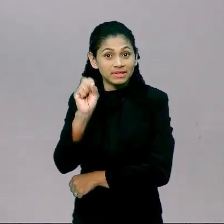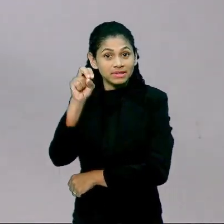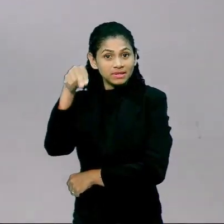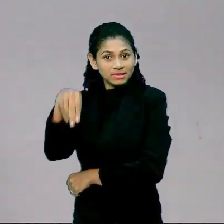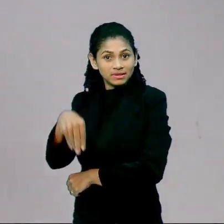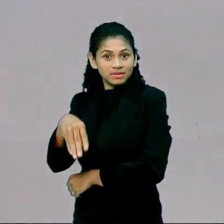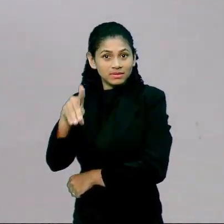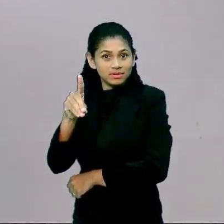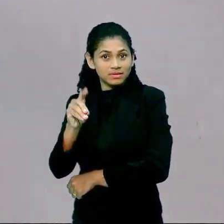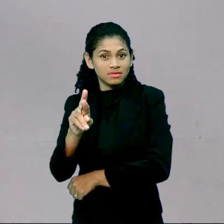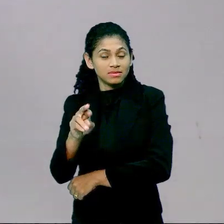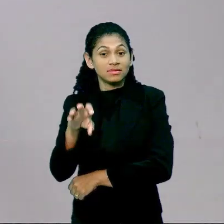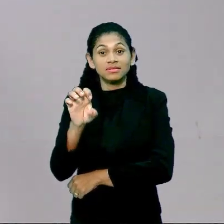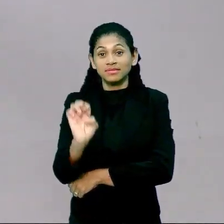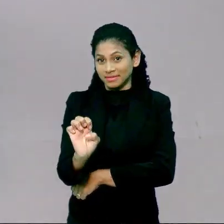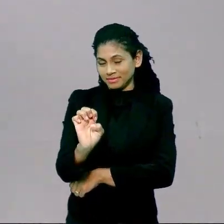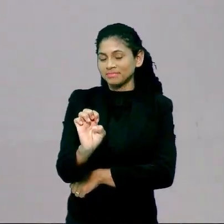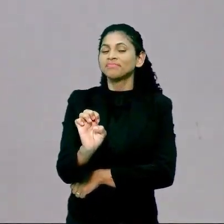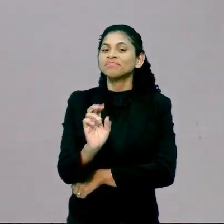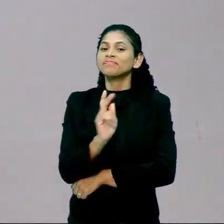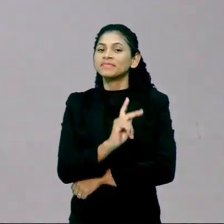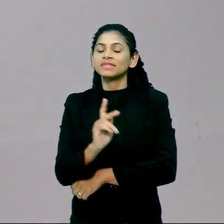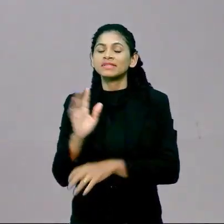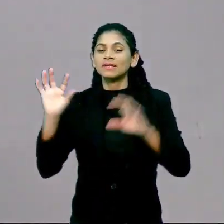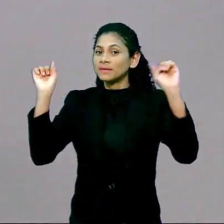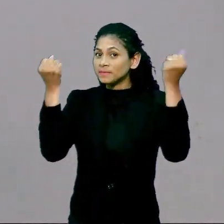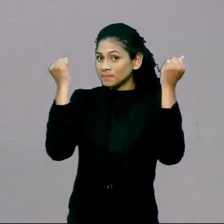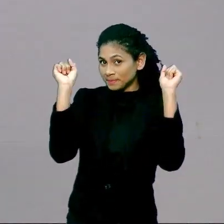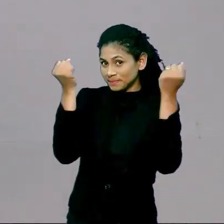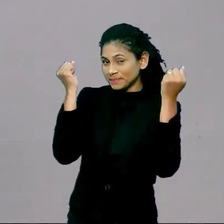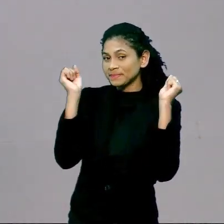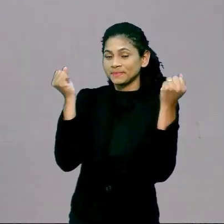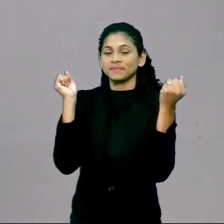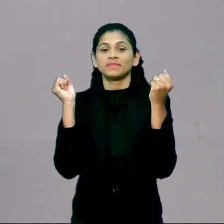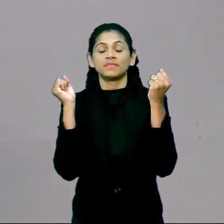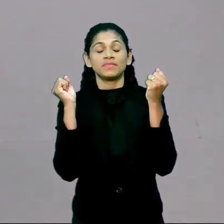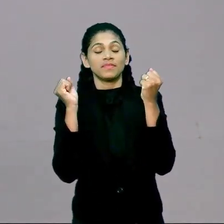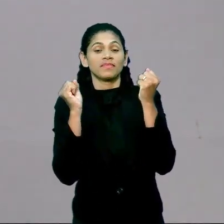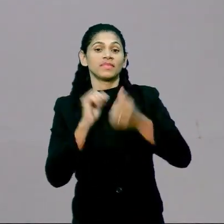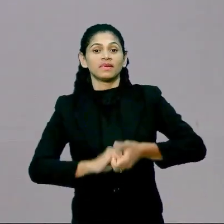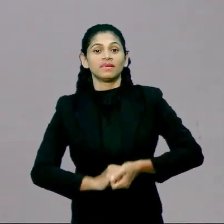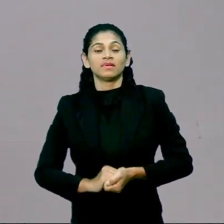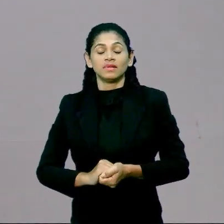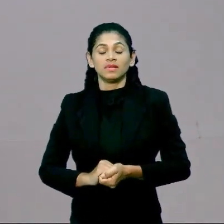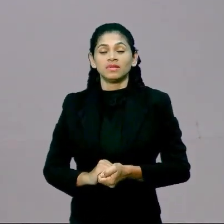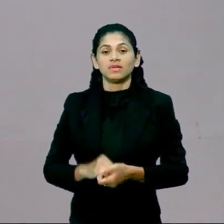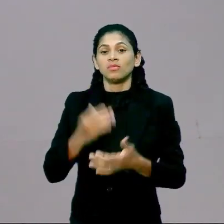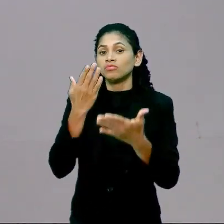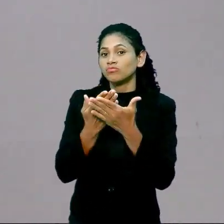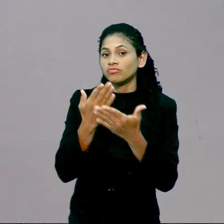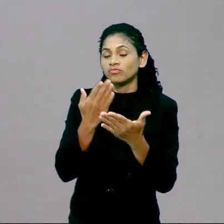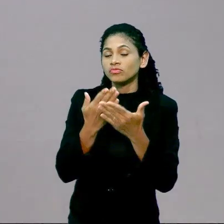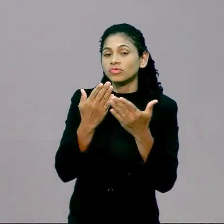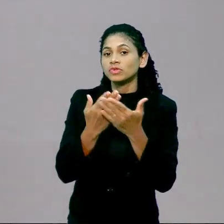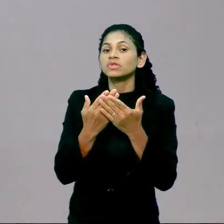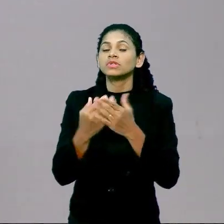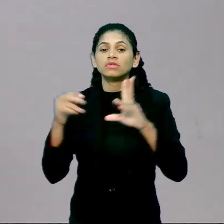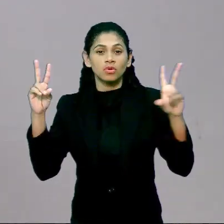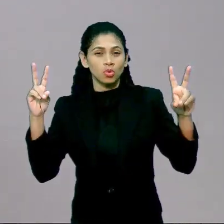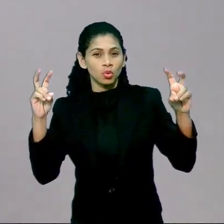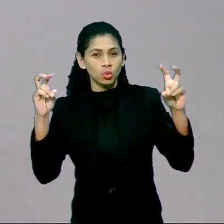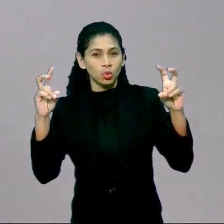um golpe da garça? Olha aí, todo trabalhado na performance, porque a gente vai sim abordar os aspectos da luta. Então